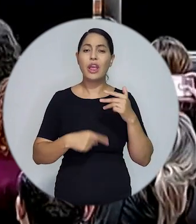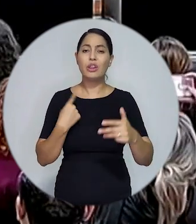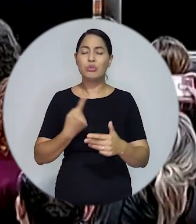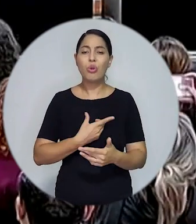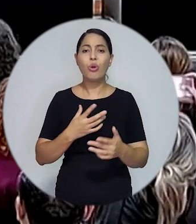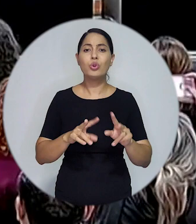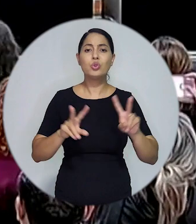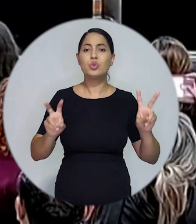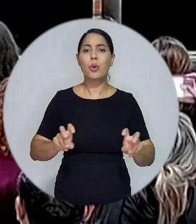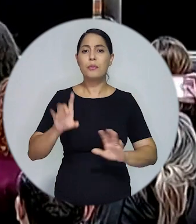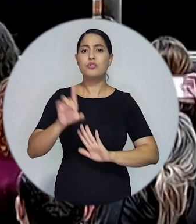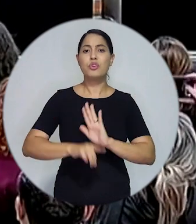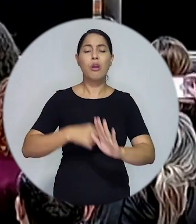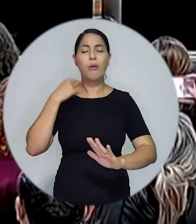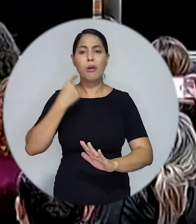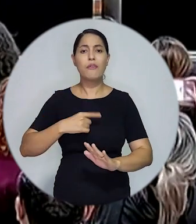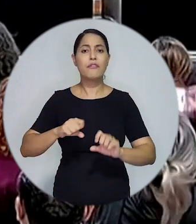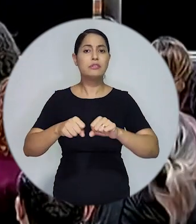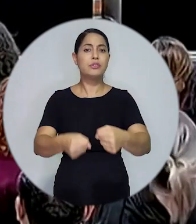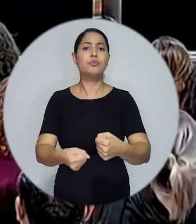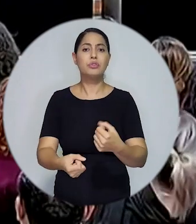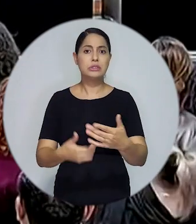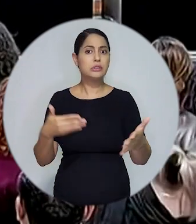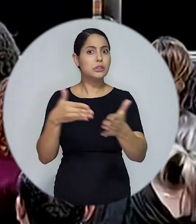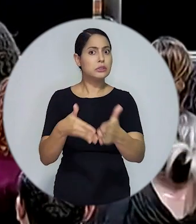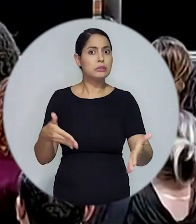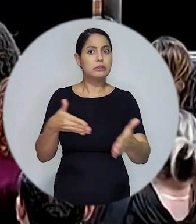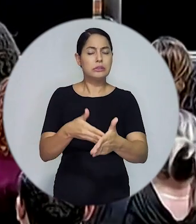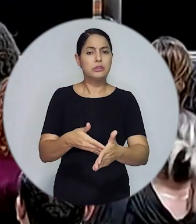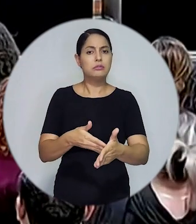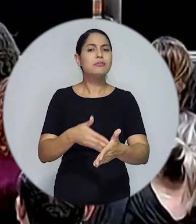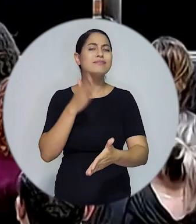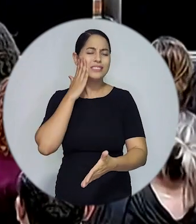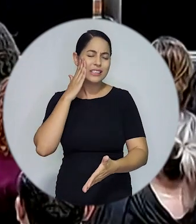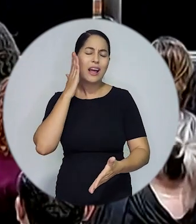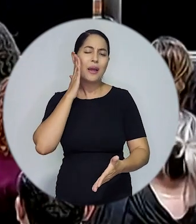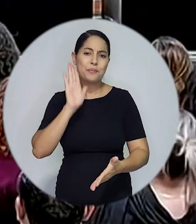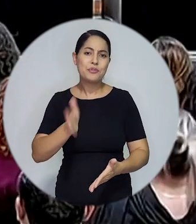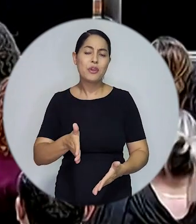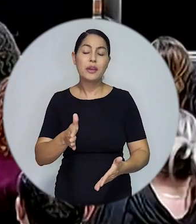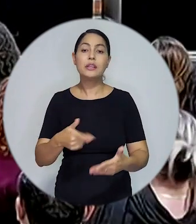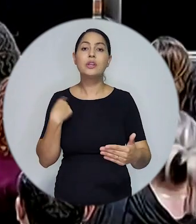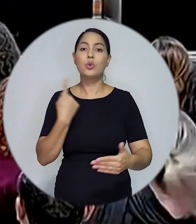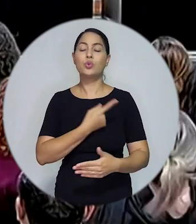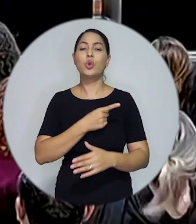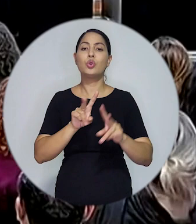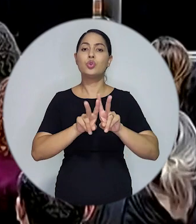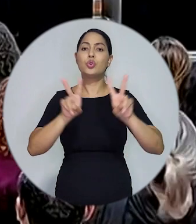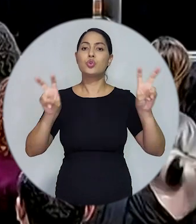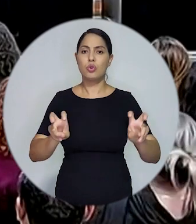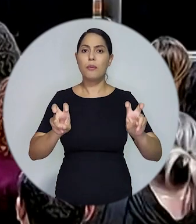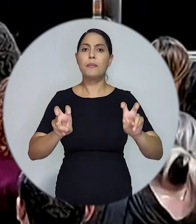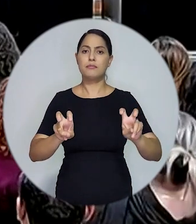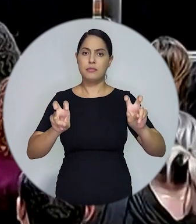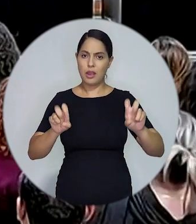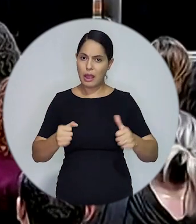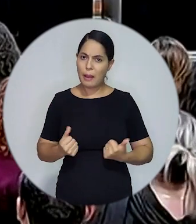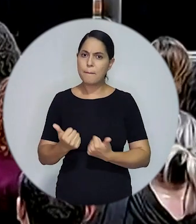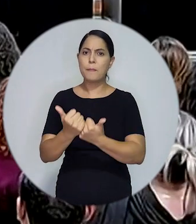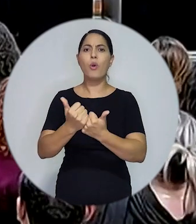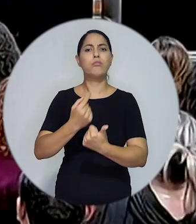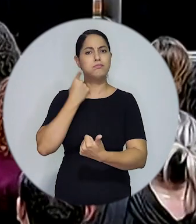essas dificuldades na questão de defesa de prerrogativas. E para isso nós vamos orientar uma uniformização no Brasil do